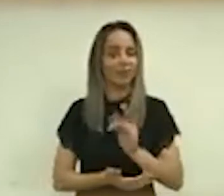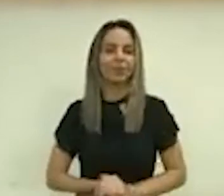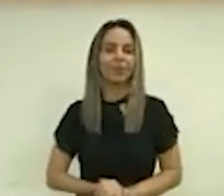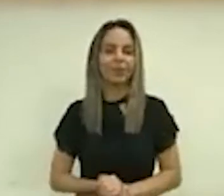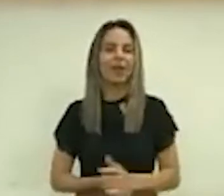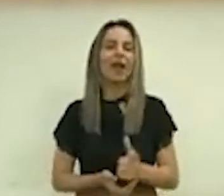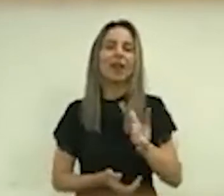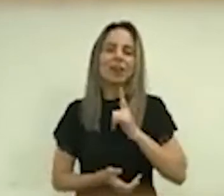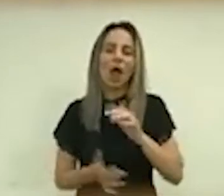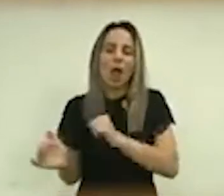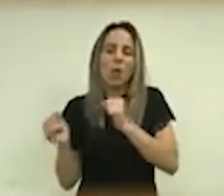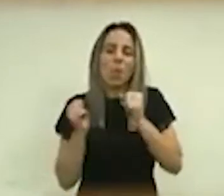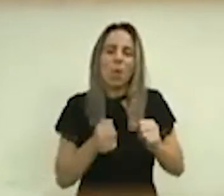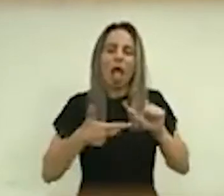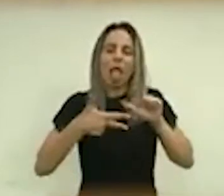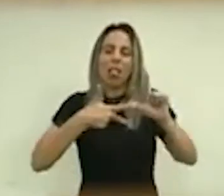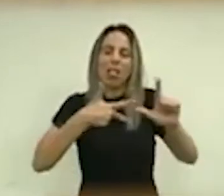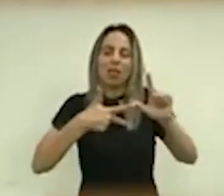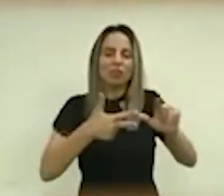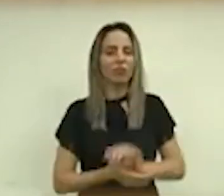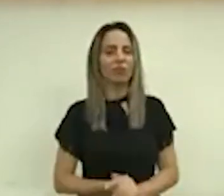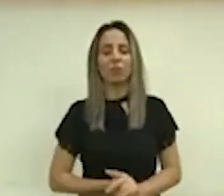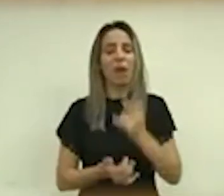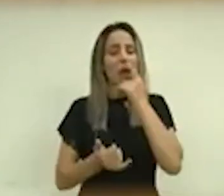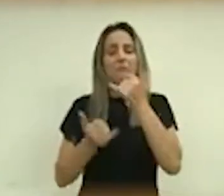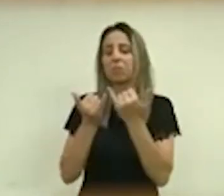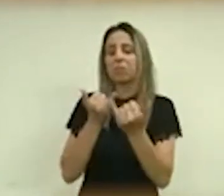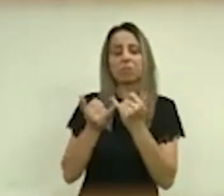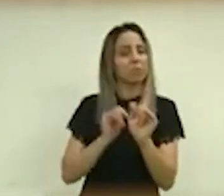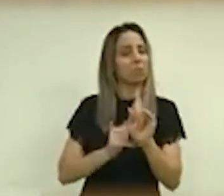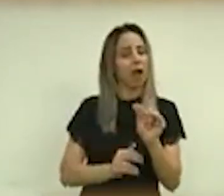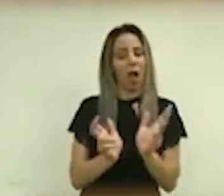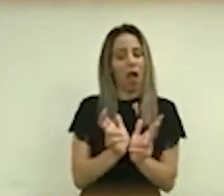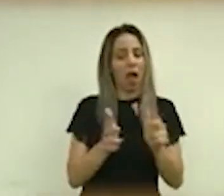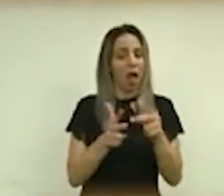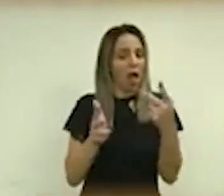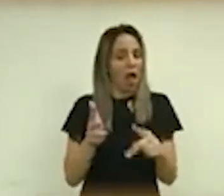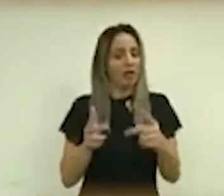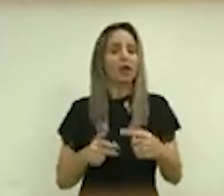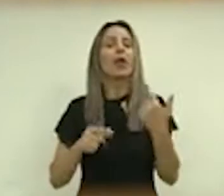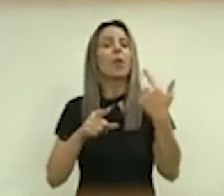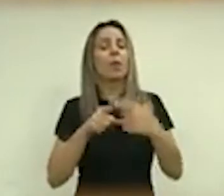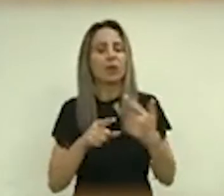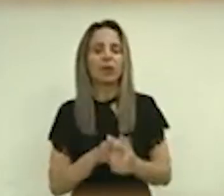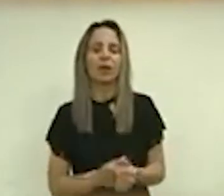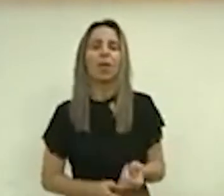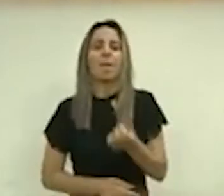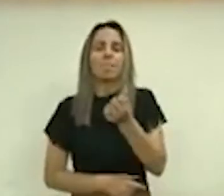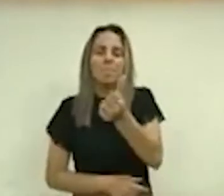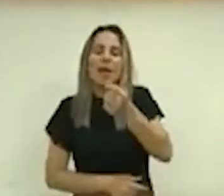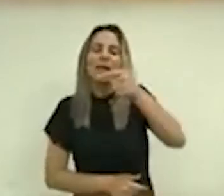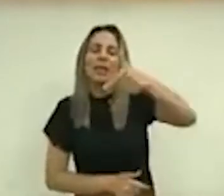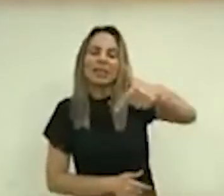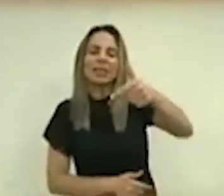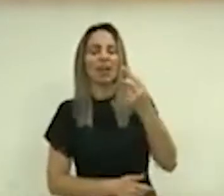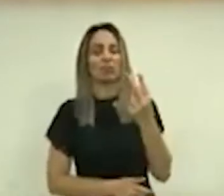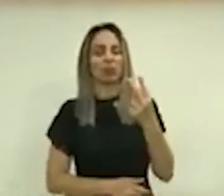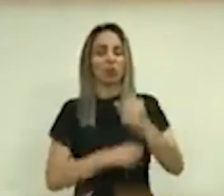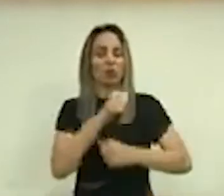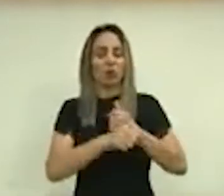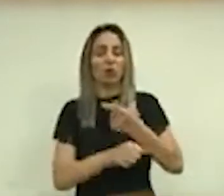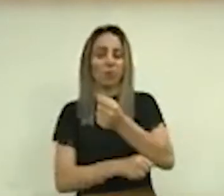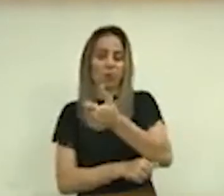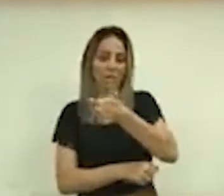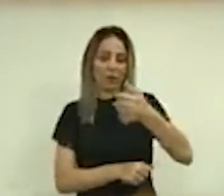é exercido o poder legislativo. Não é o que parece estar acontecendo nesta Câmara. Isso porque a Lei 672 de 2013, que trata